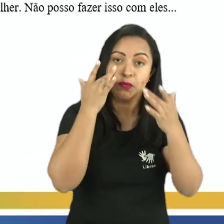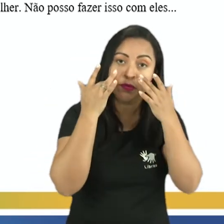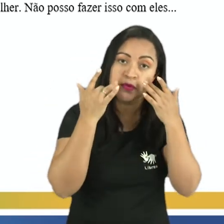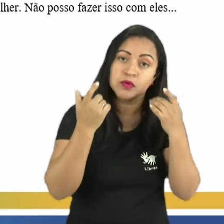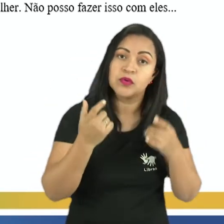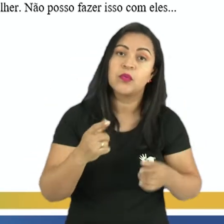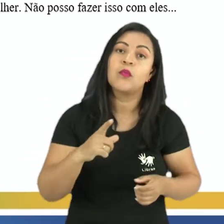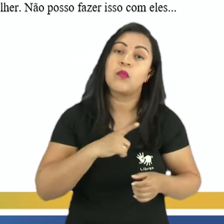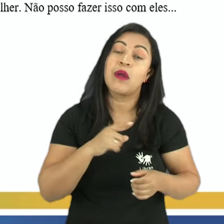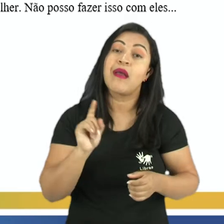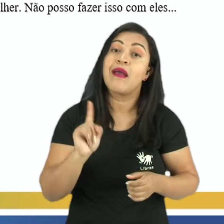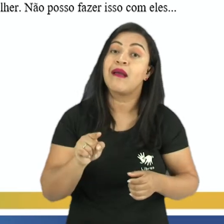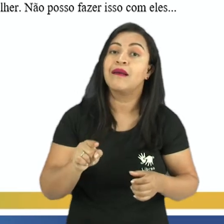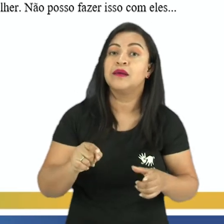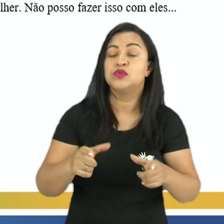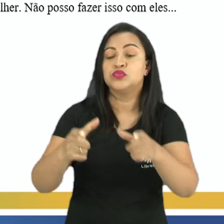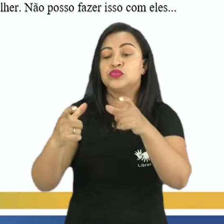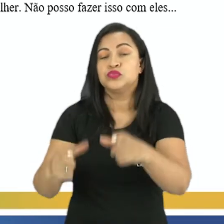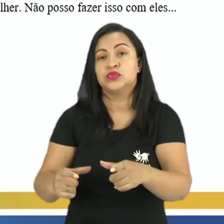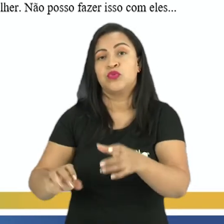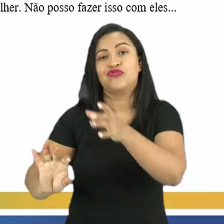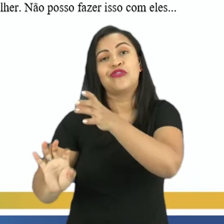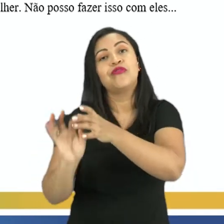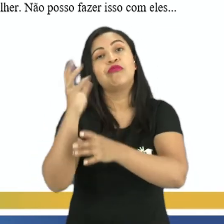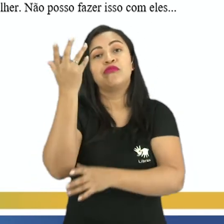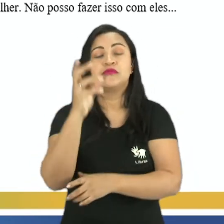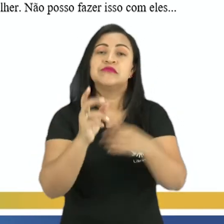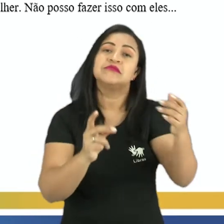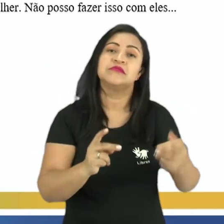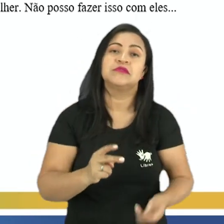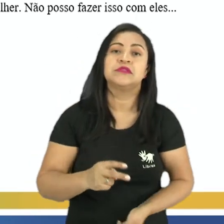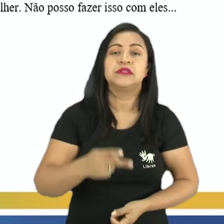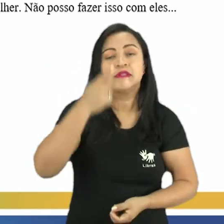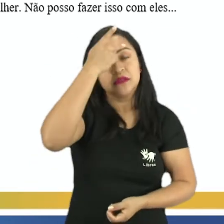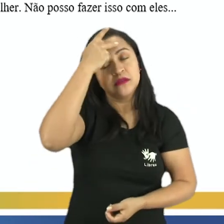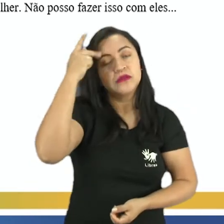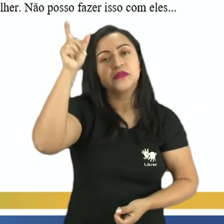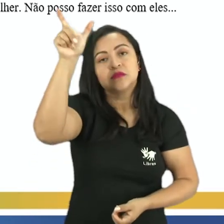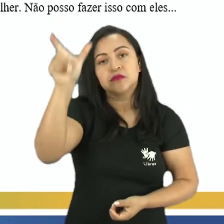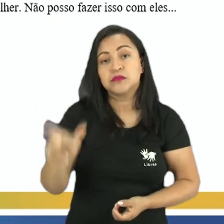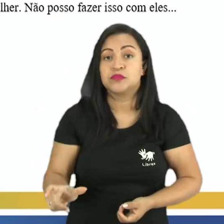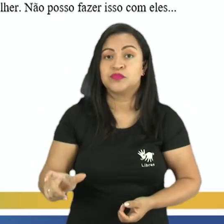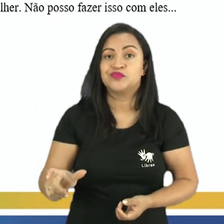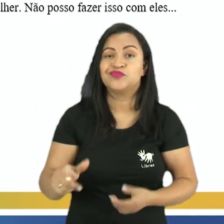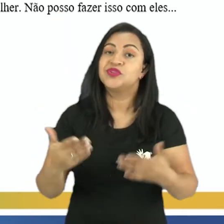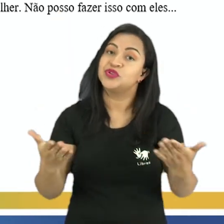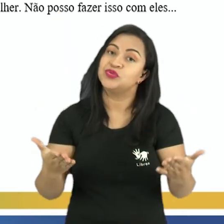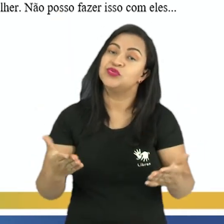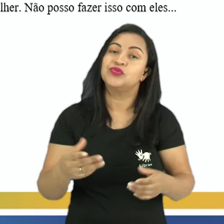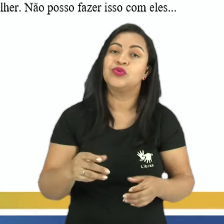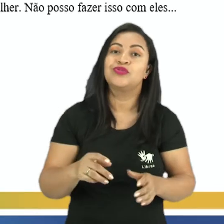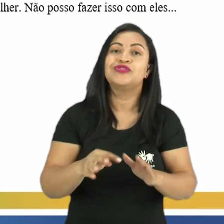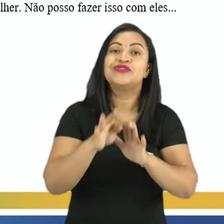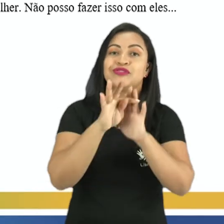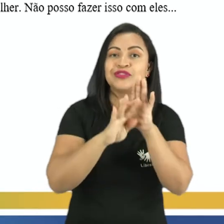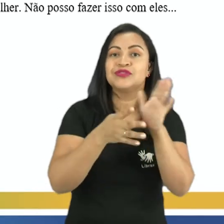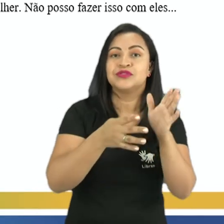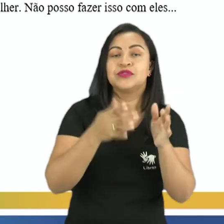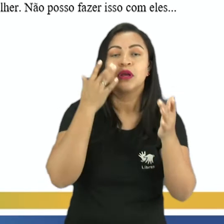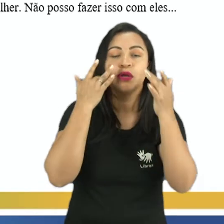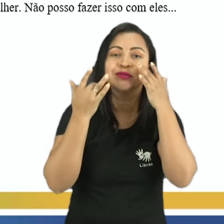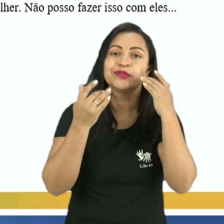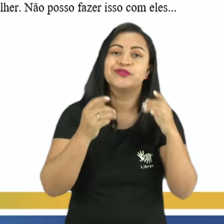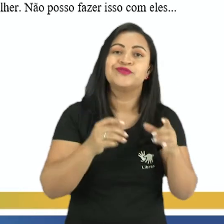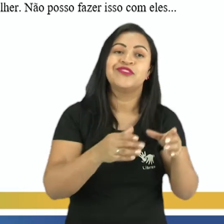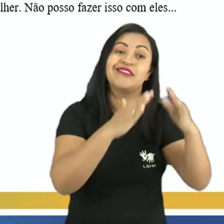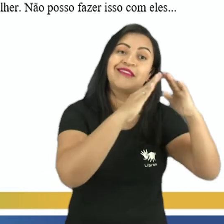ao local em que serão desenvolvidas as ações do personagem. Aí, no caso, na casa dos pais, ok? E o